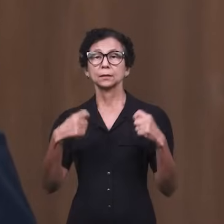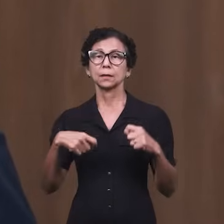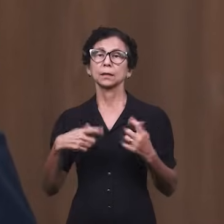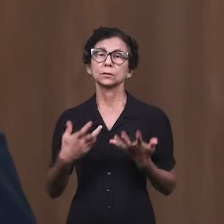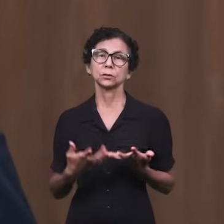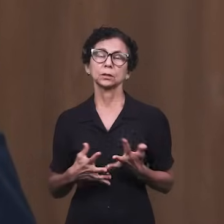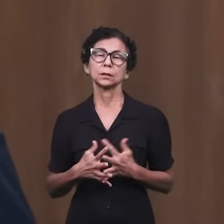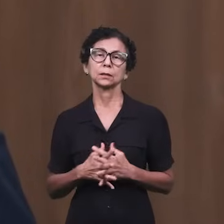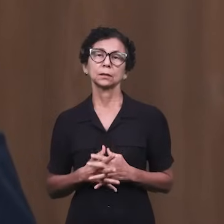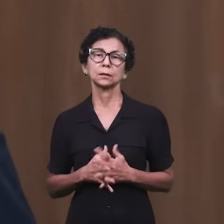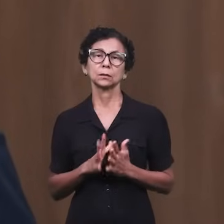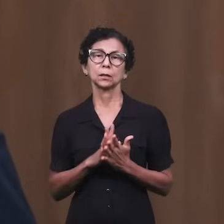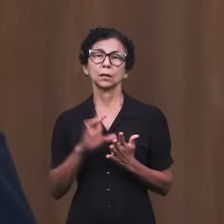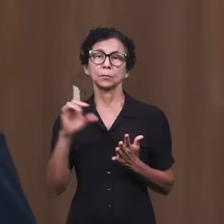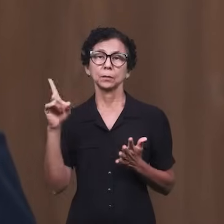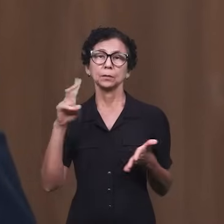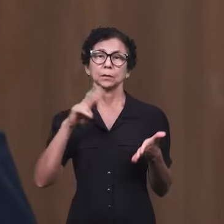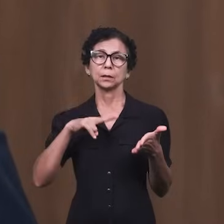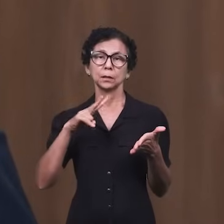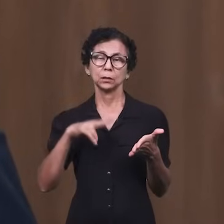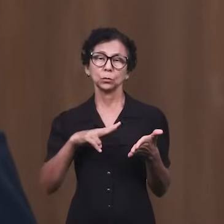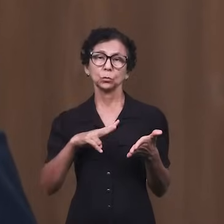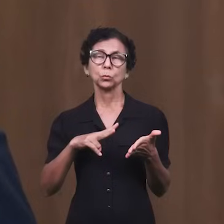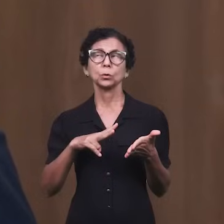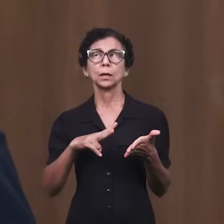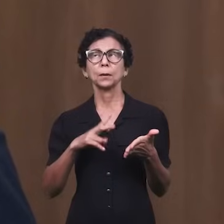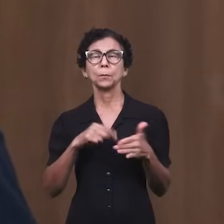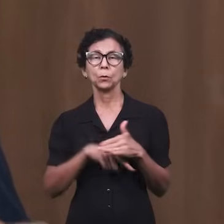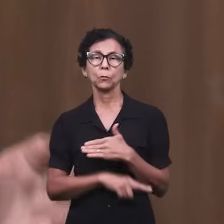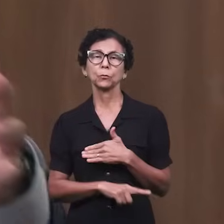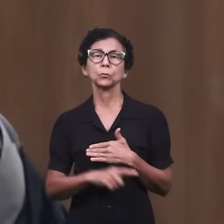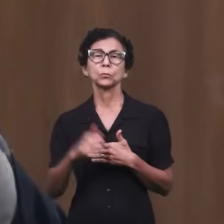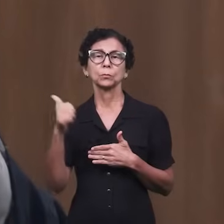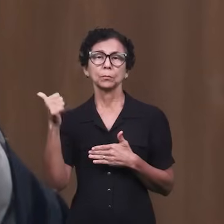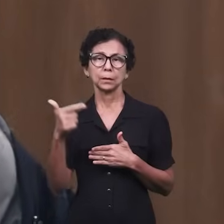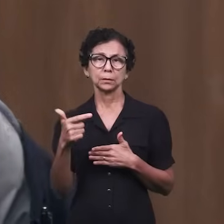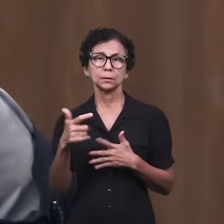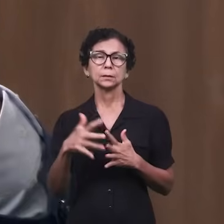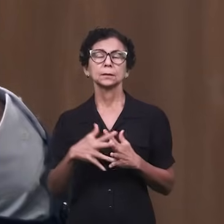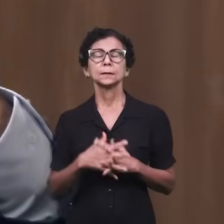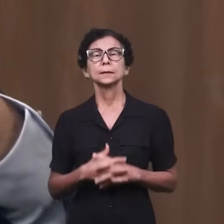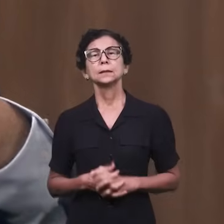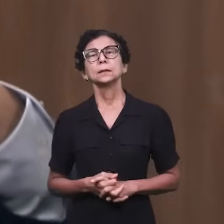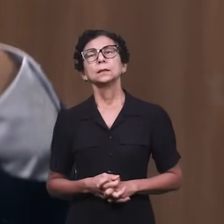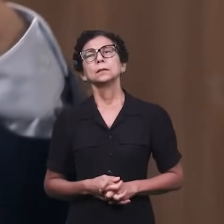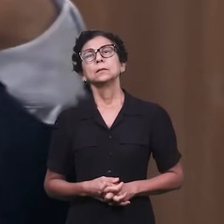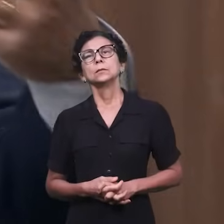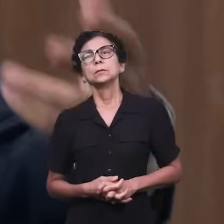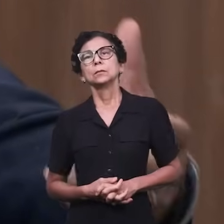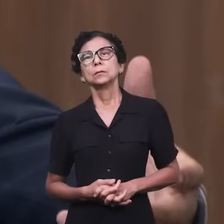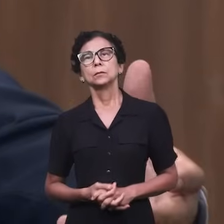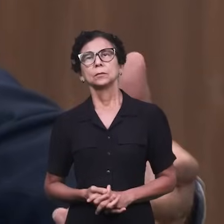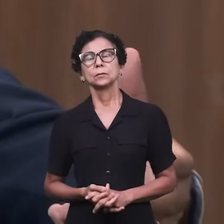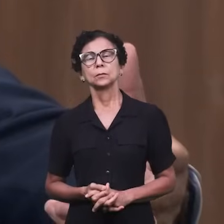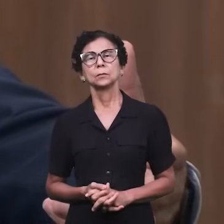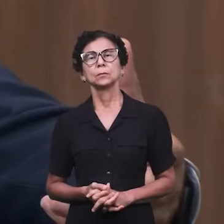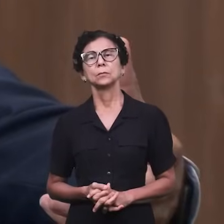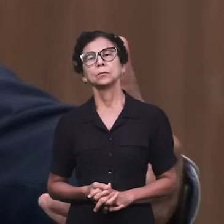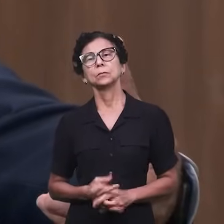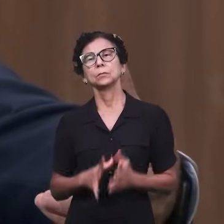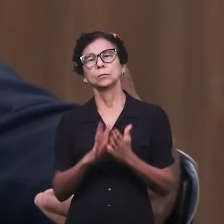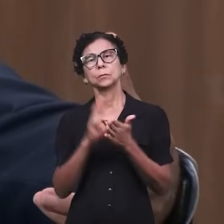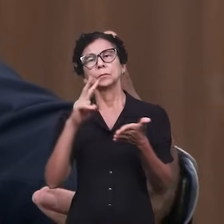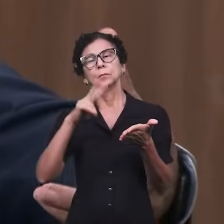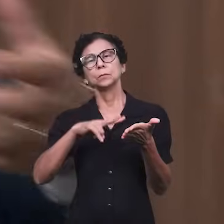Deus é algo mais abrangente por certo na leitura a palavra nós vamos estar mais expostos para que o senhor Fale